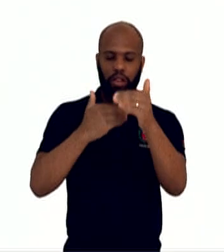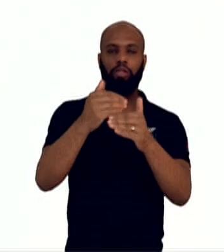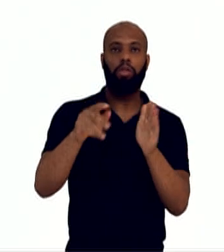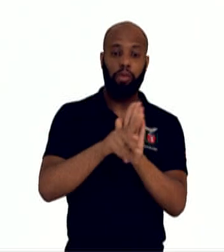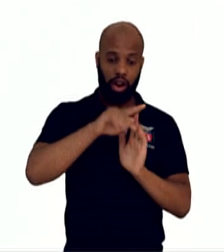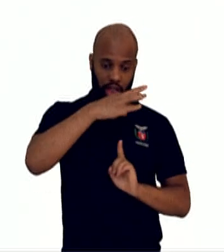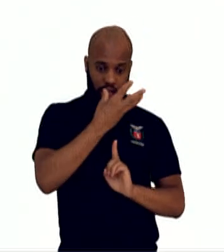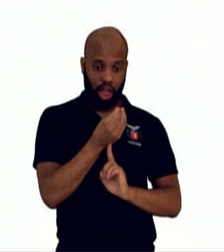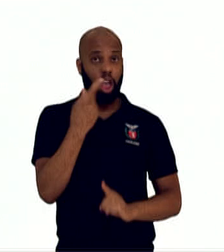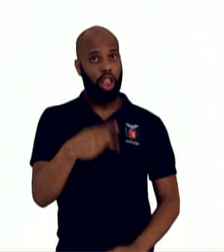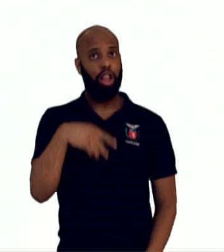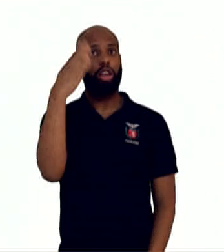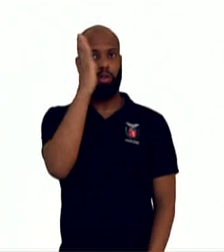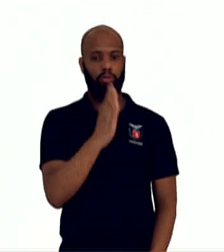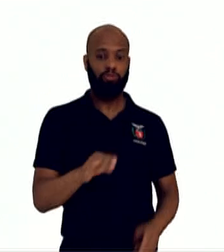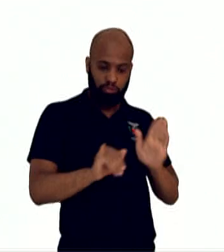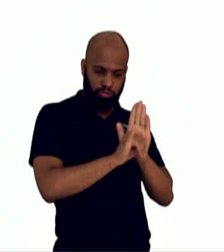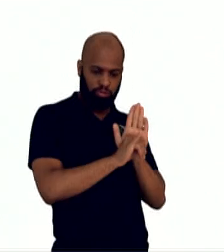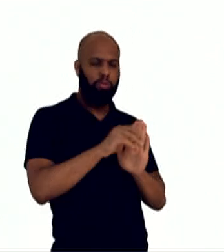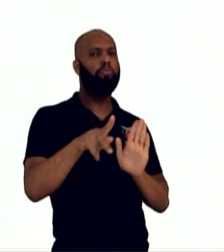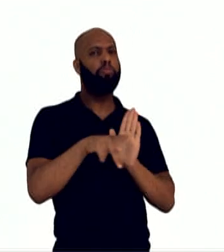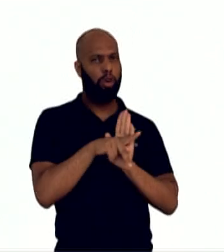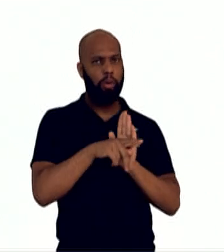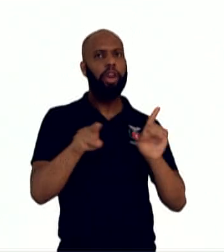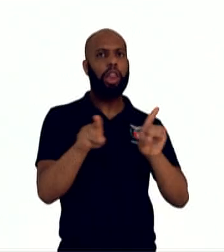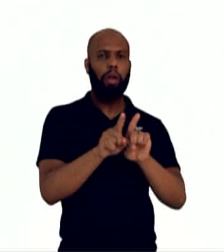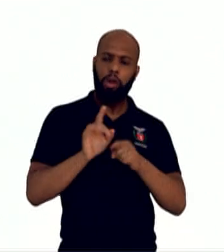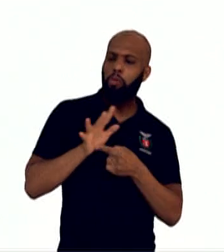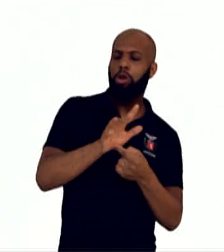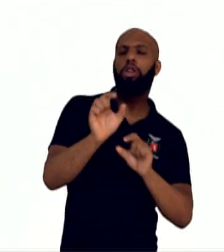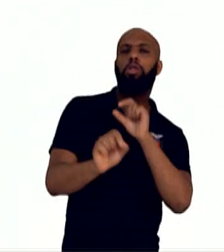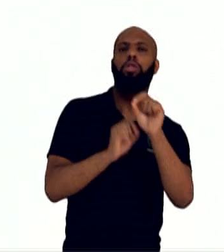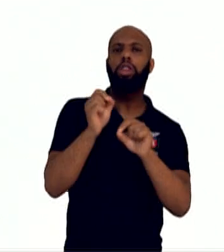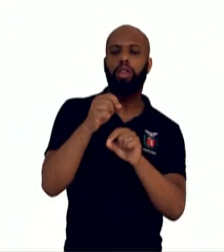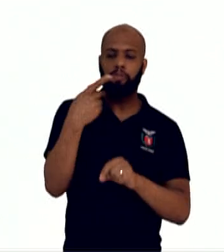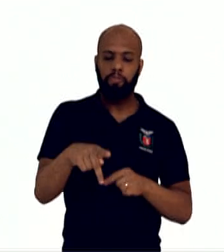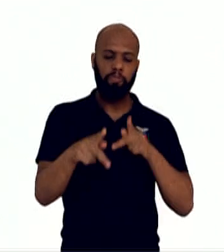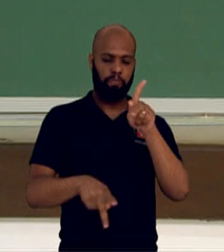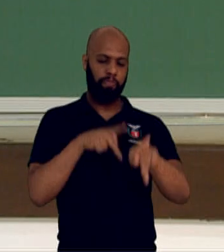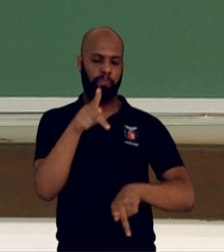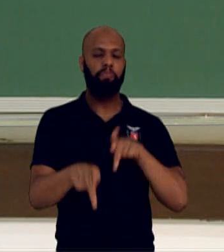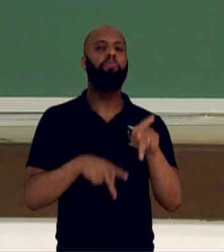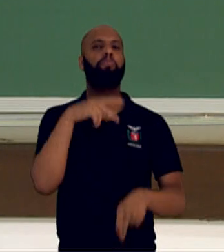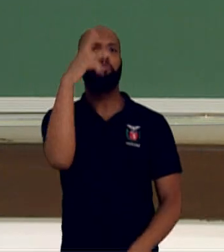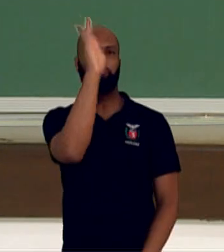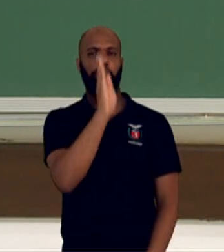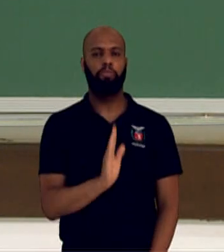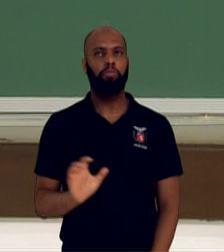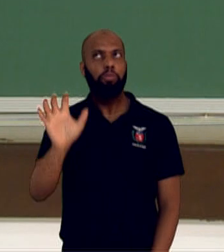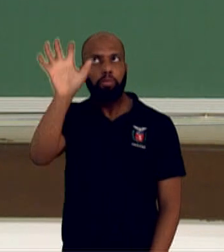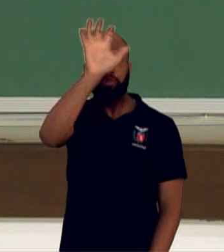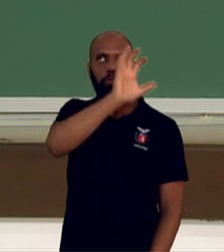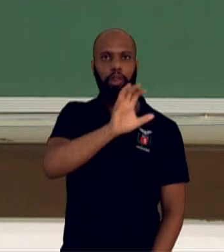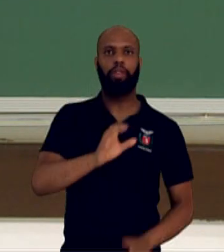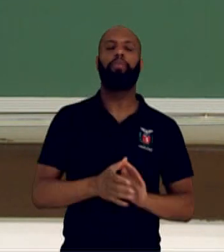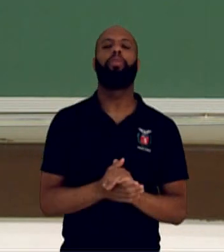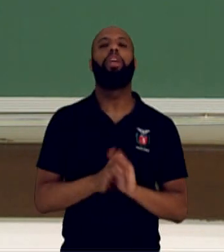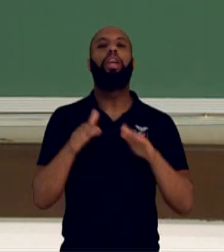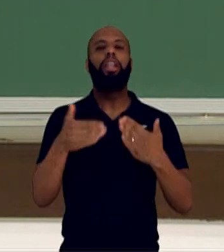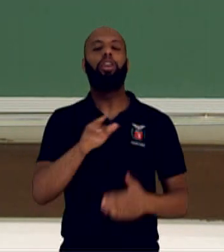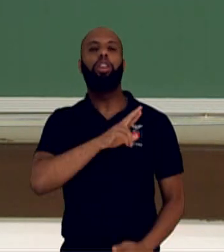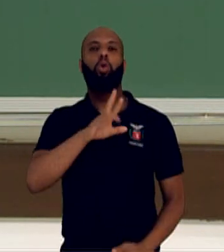brasileira autêntica e que refletisse o povo do nosso país. Então, pessoal, não era meramente